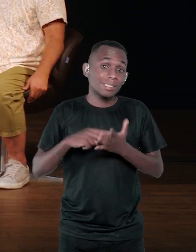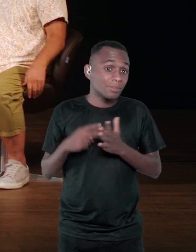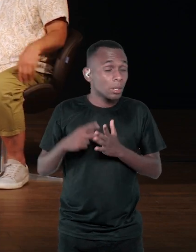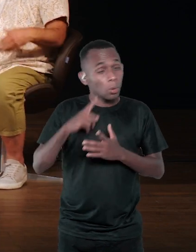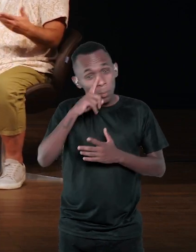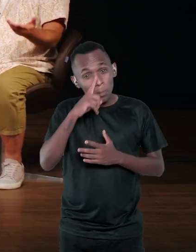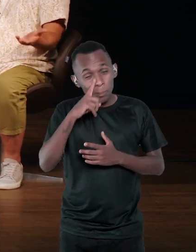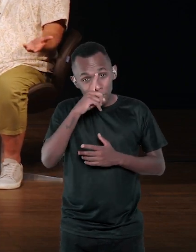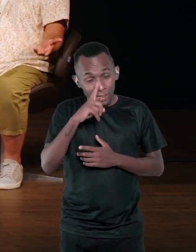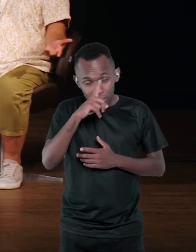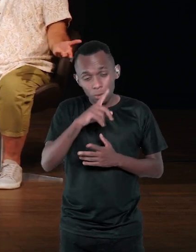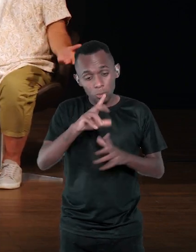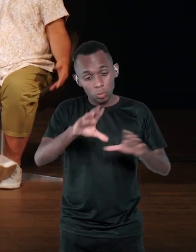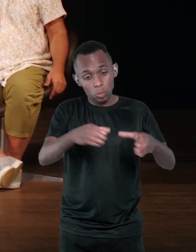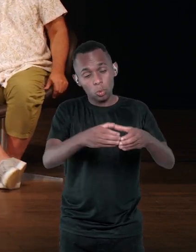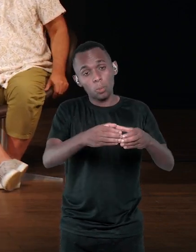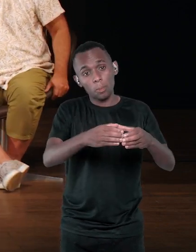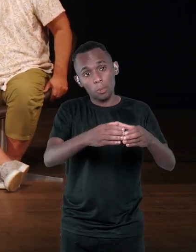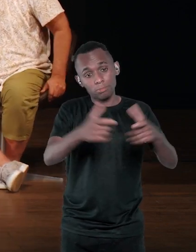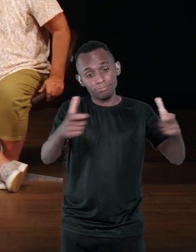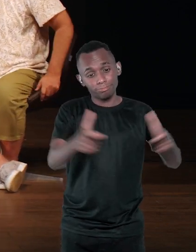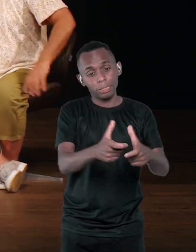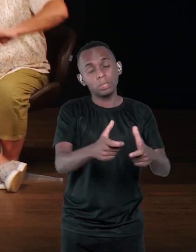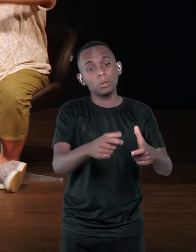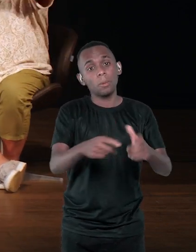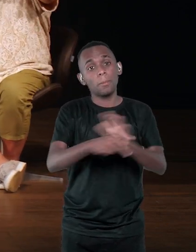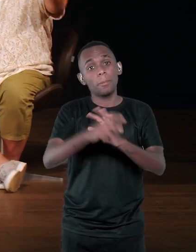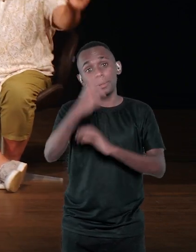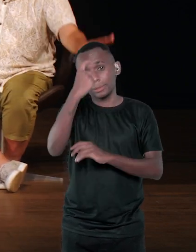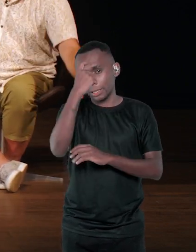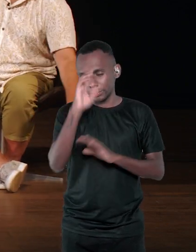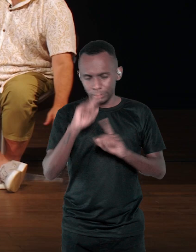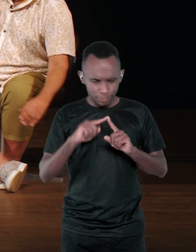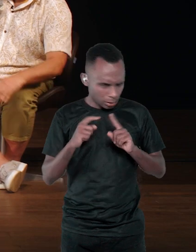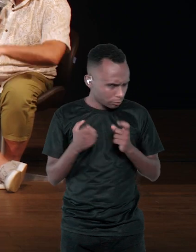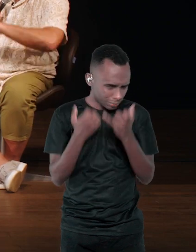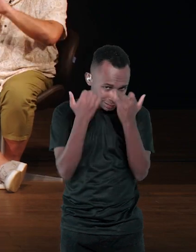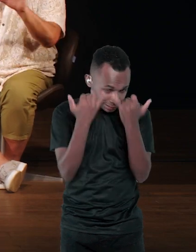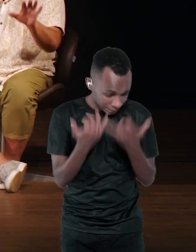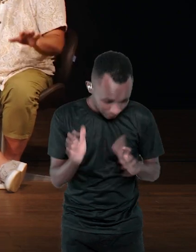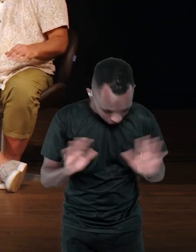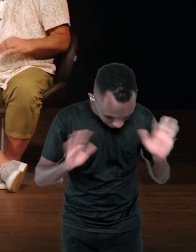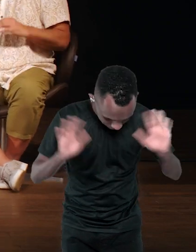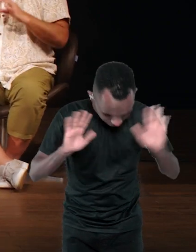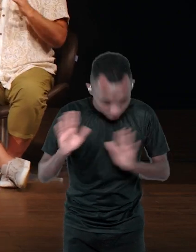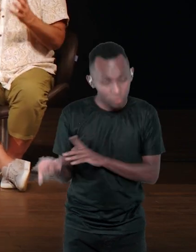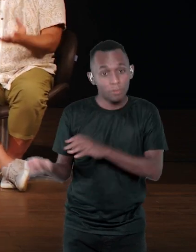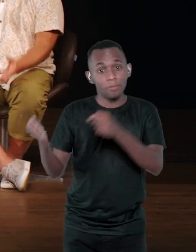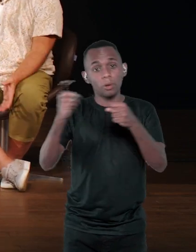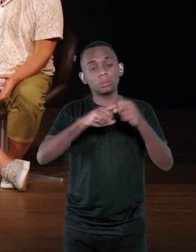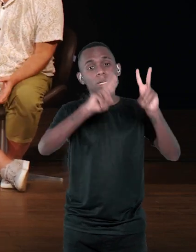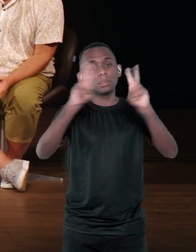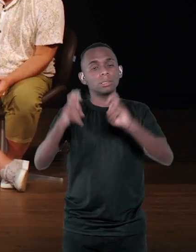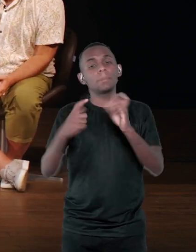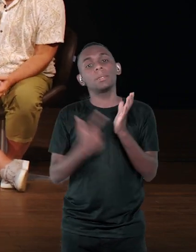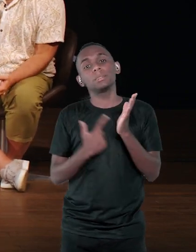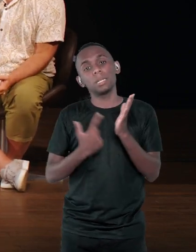ameaça à minoria muçulmana da Índia. Mas, enfim, não vamos entrar nem nessa, vamos voltar para a literatura aqui. Então,